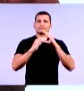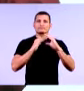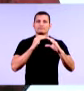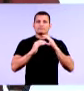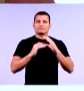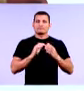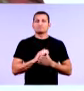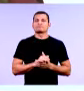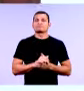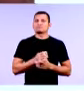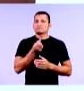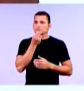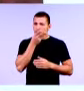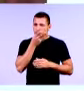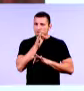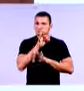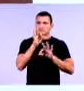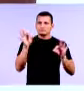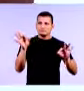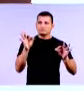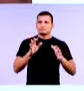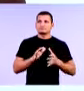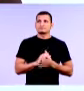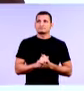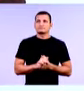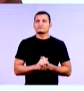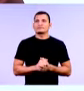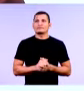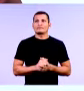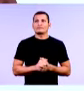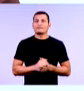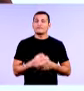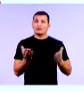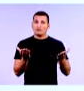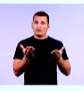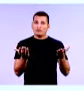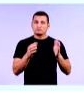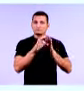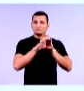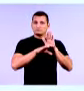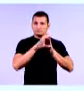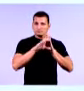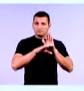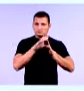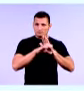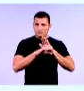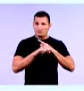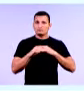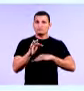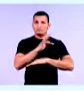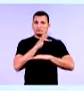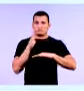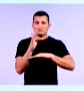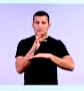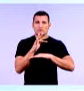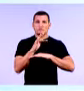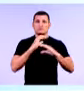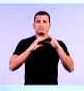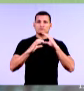Muito bem. Então, agora nós vamos partir para conceituar formalmente a comunicação. Vamos lá.